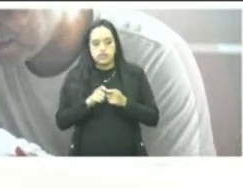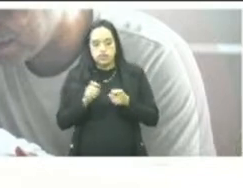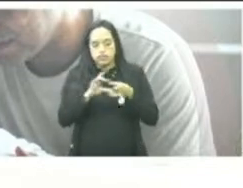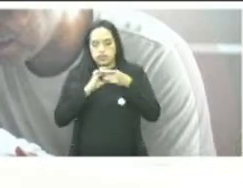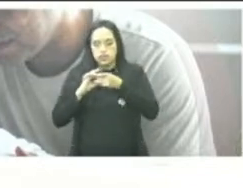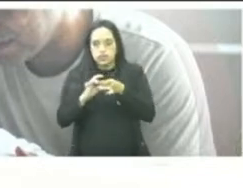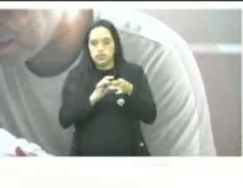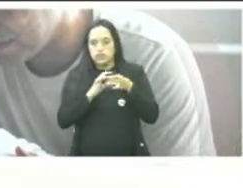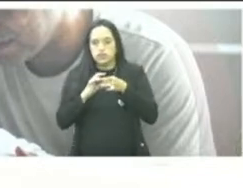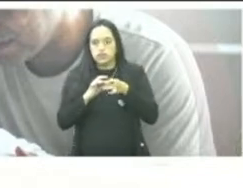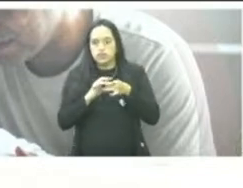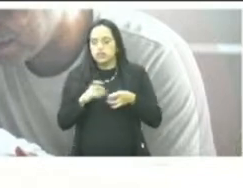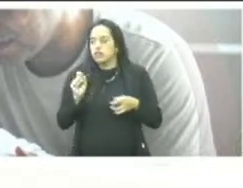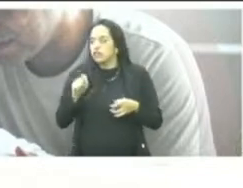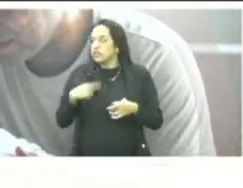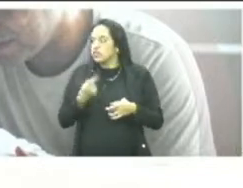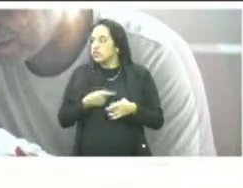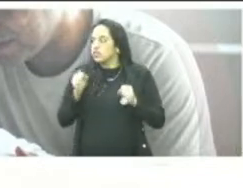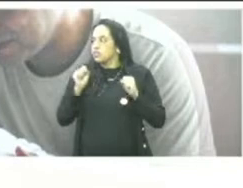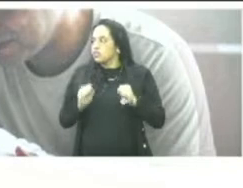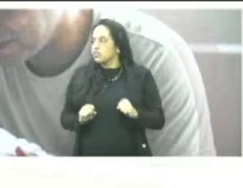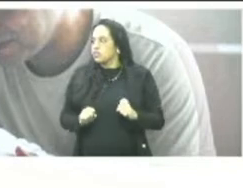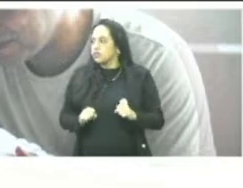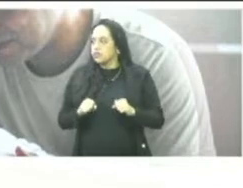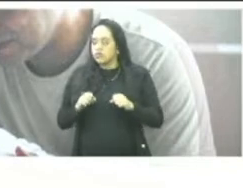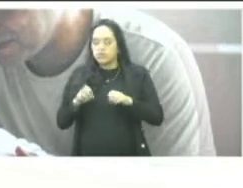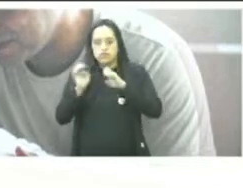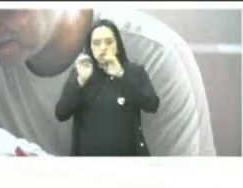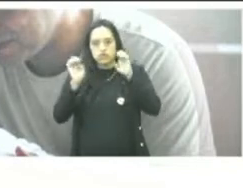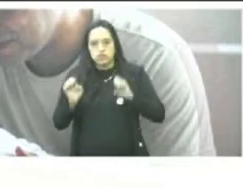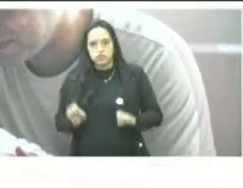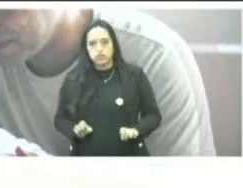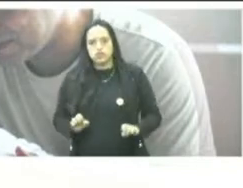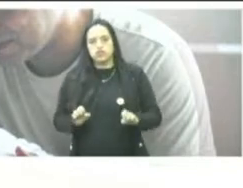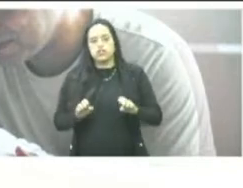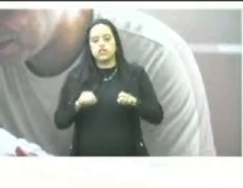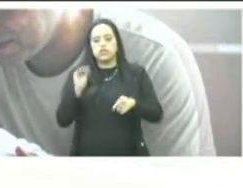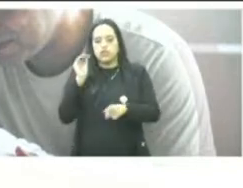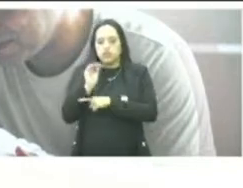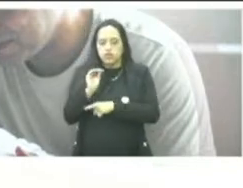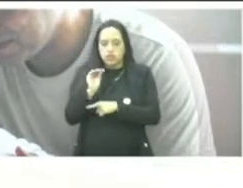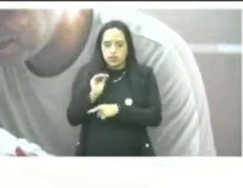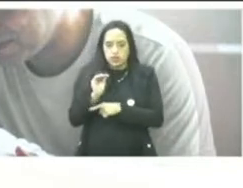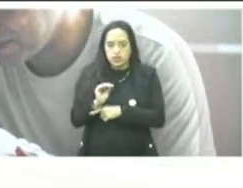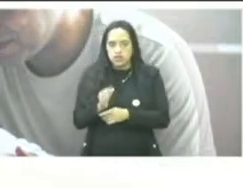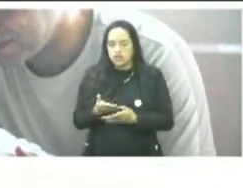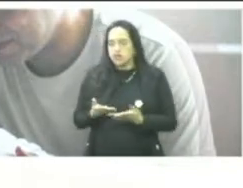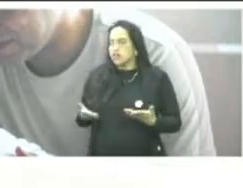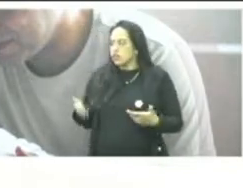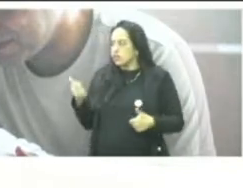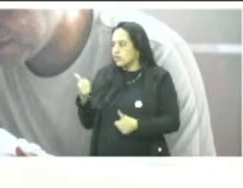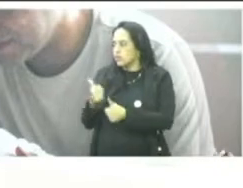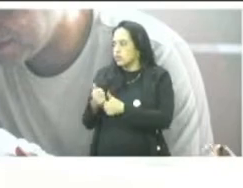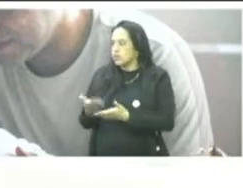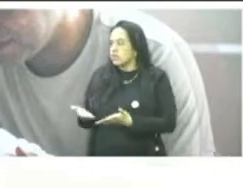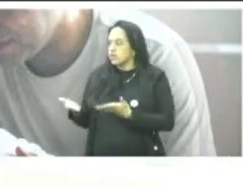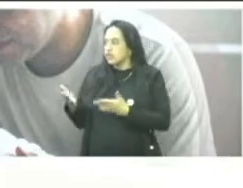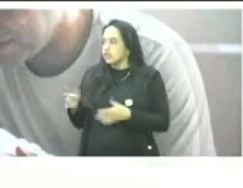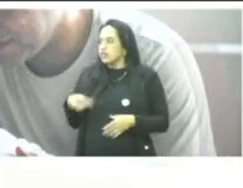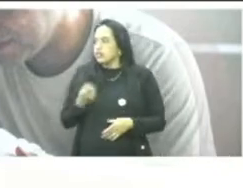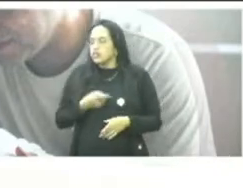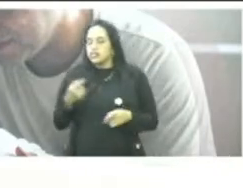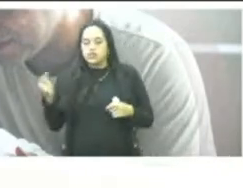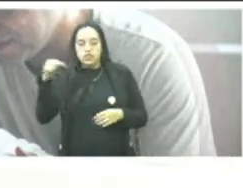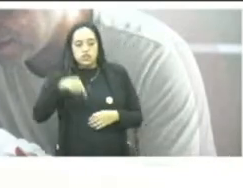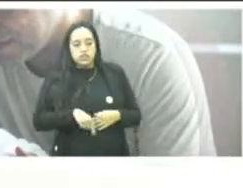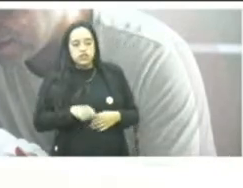articulação para que a gente possa ir estruturando registro e cuidado com suporte, né? Então, a gente tem trazido ali